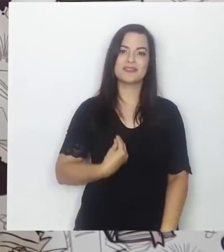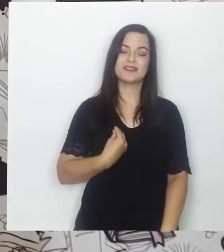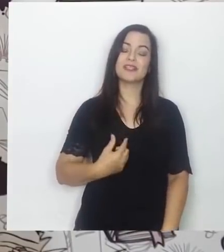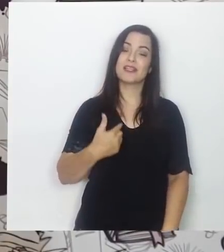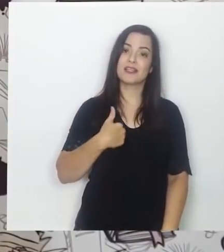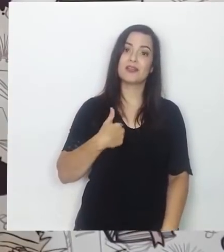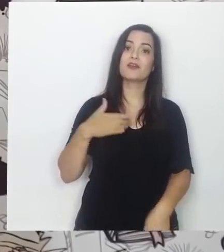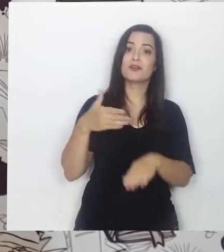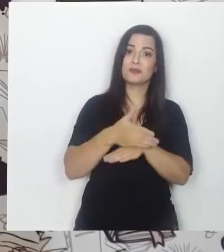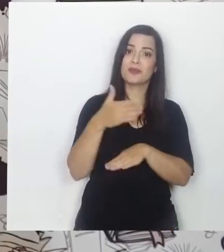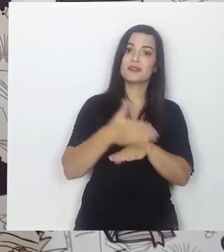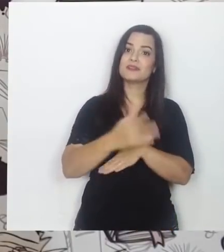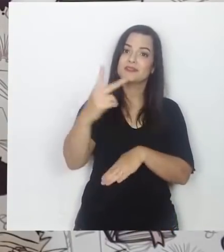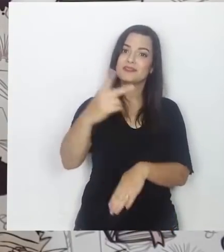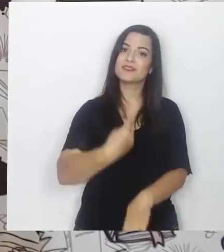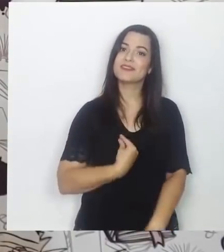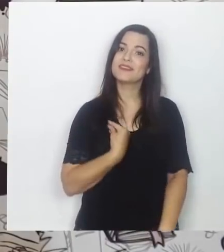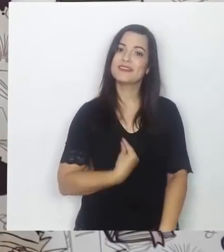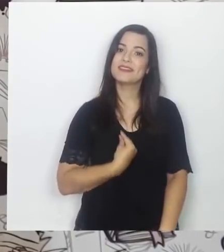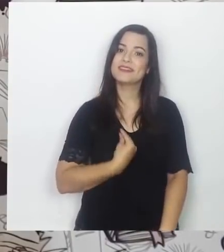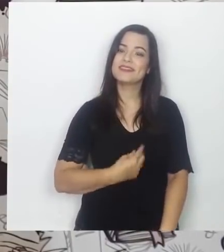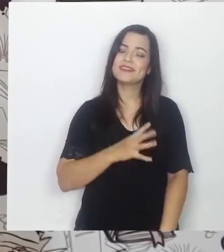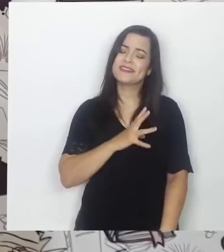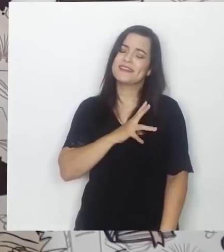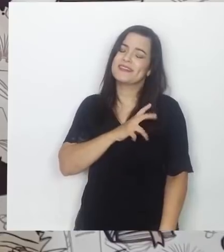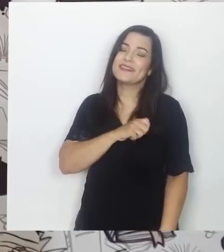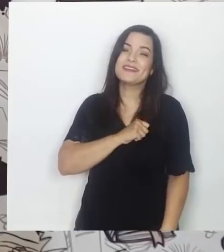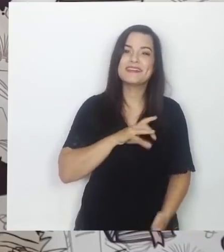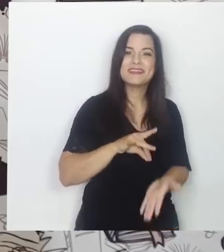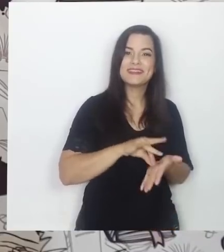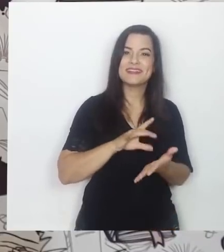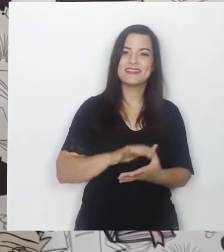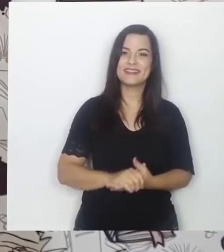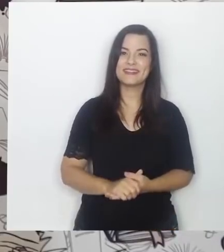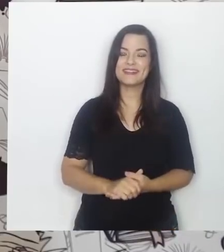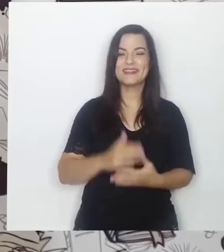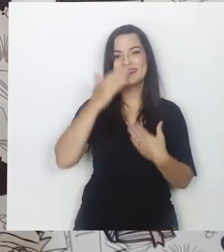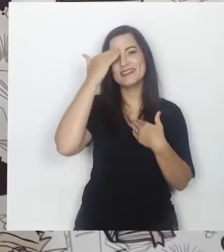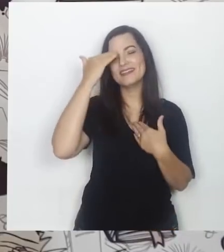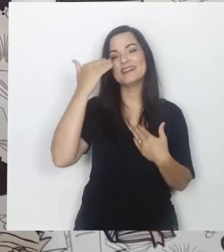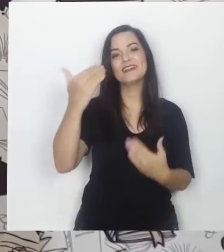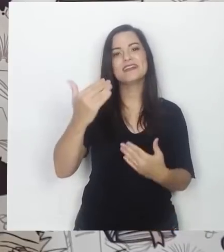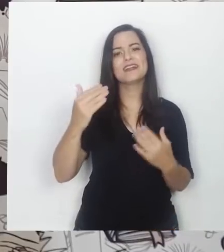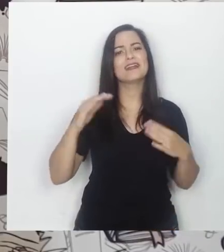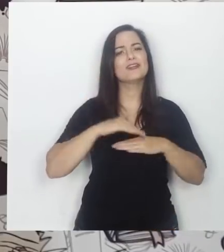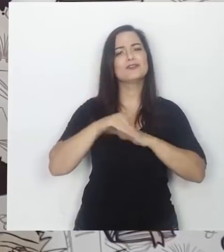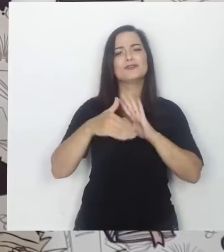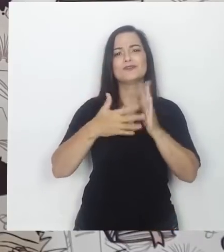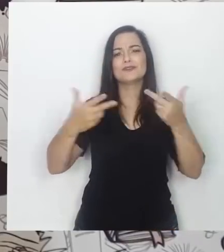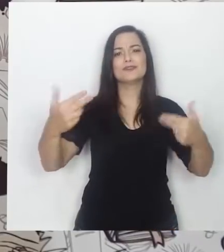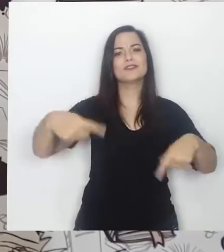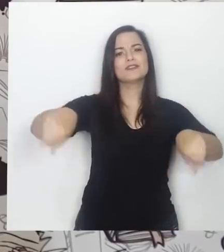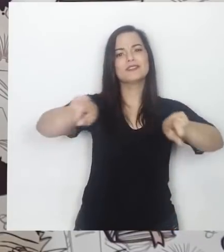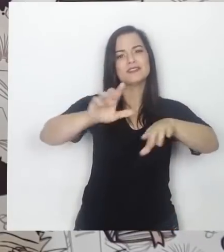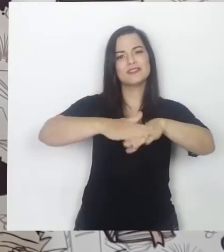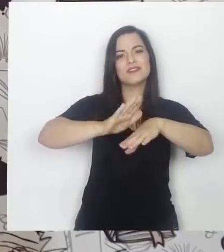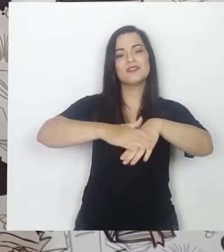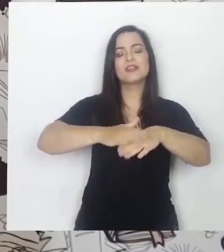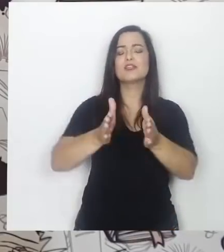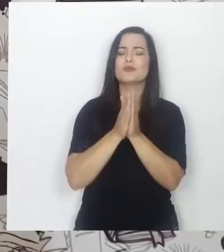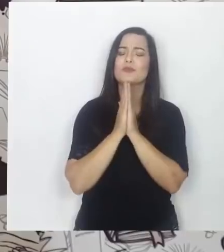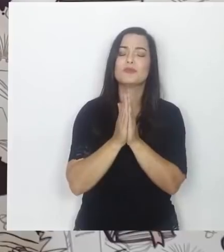com muito amor. Então, muito obrigada por tudo que vocês fizeram. Estimulem sempre essas